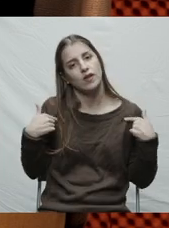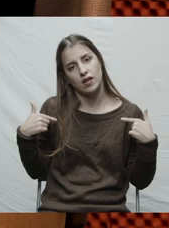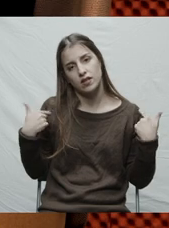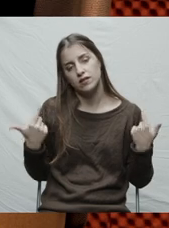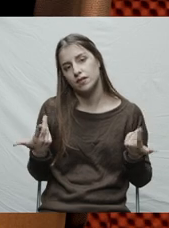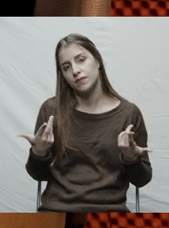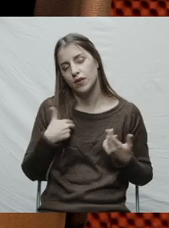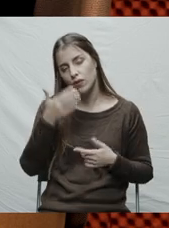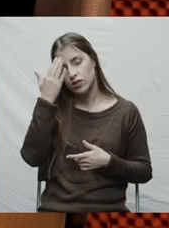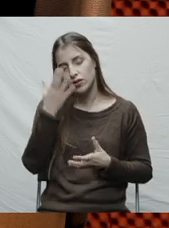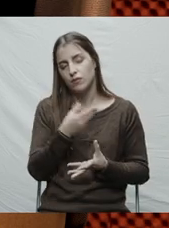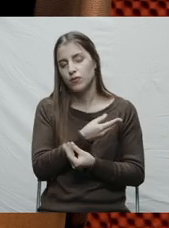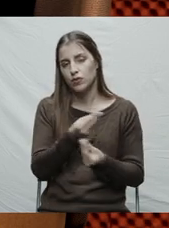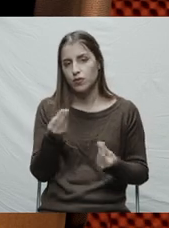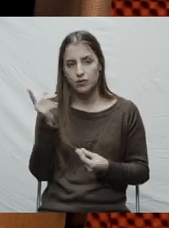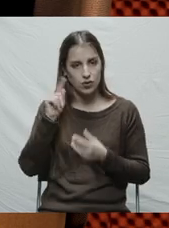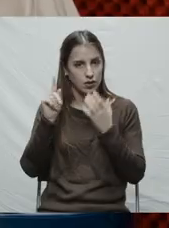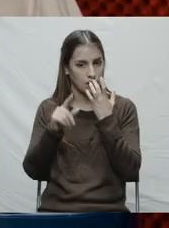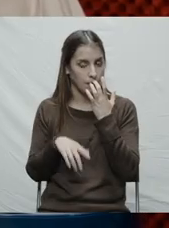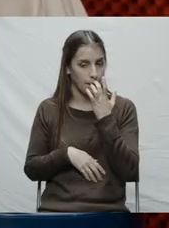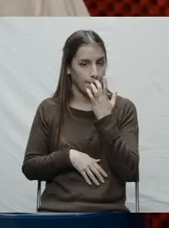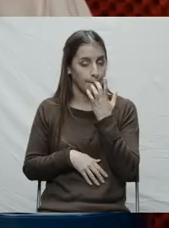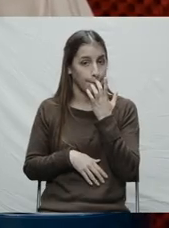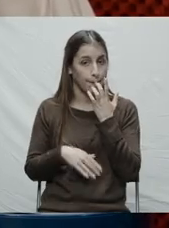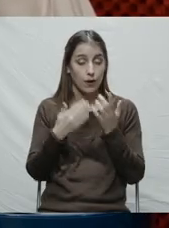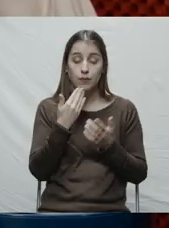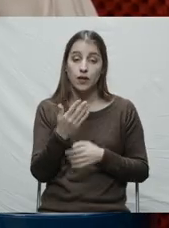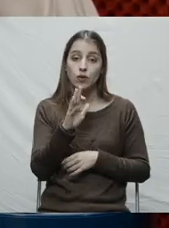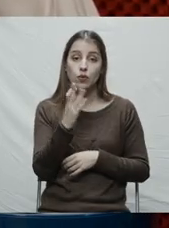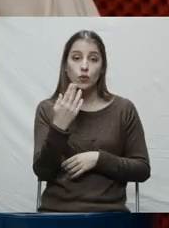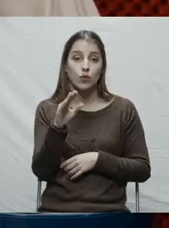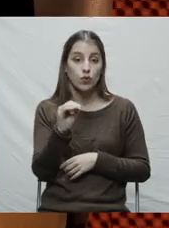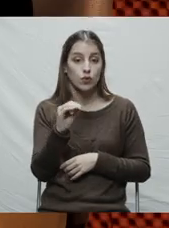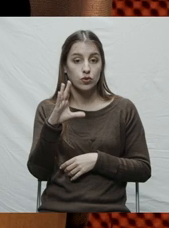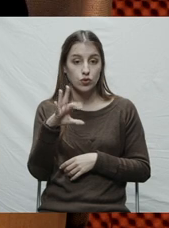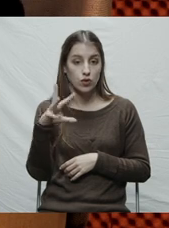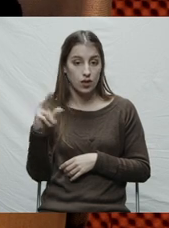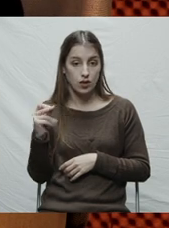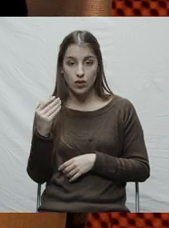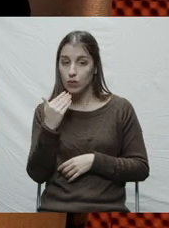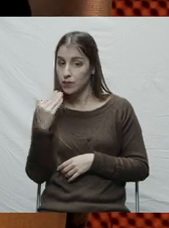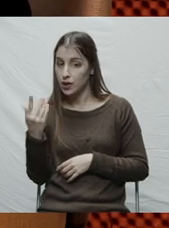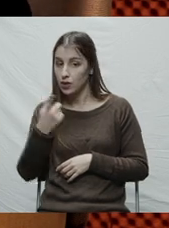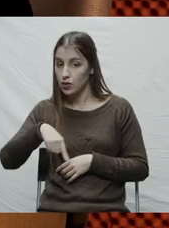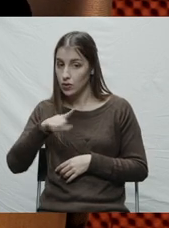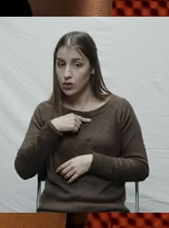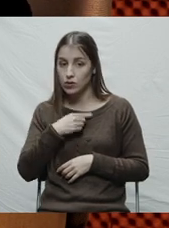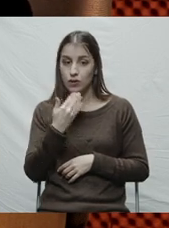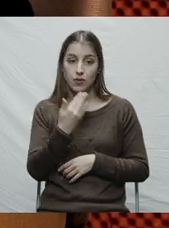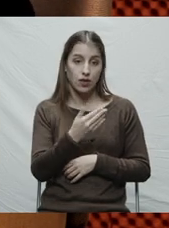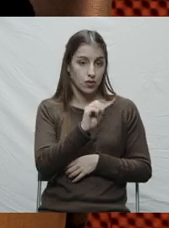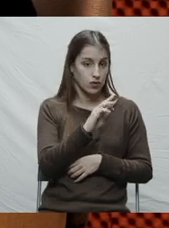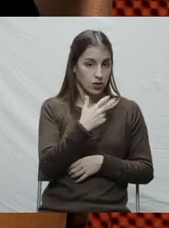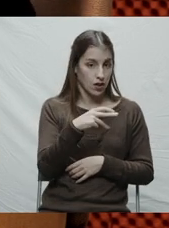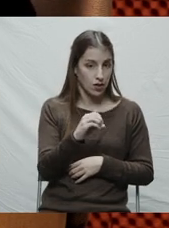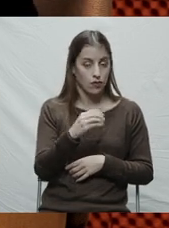arriscar. Eu acho que é mais importante agora. Obrigada, Acho eu. Hugo e Joana. E obrigada, Miguel, Obrigado e nós, obrigada à obrigado Sequoia, e Gustavo